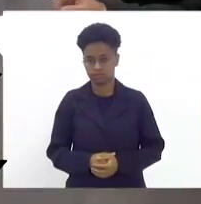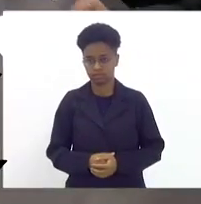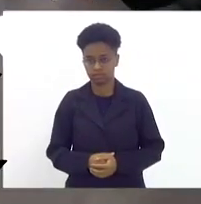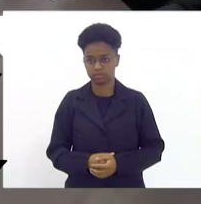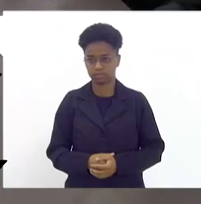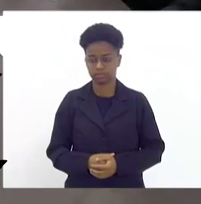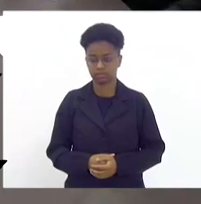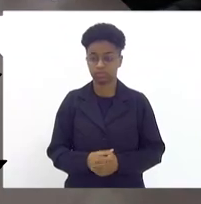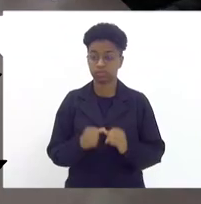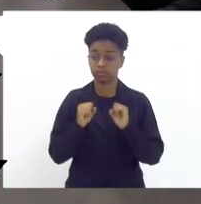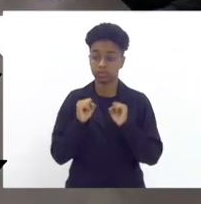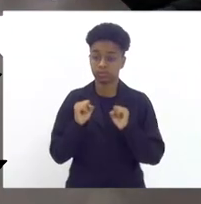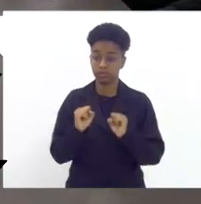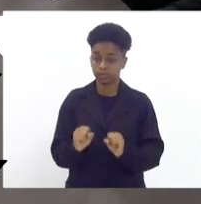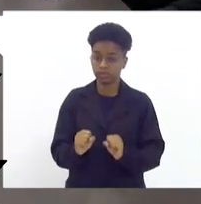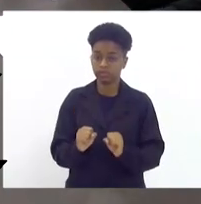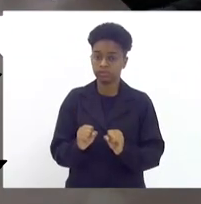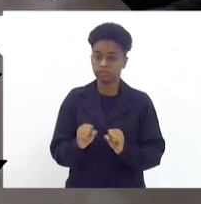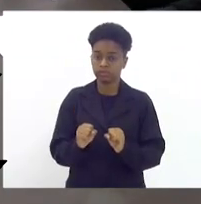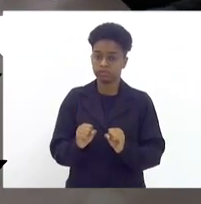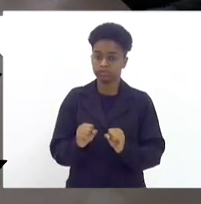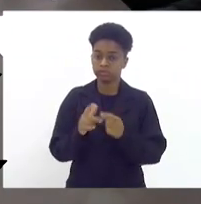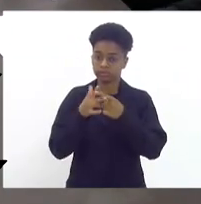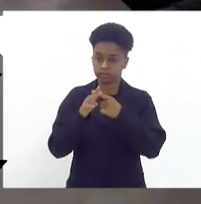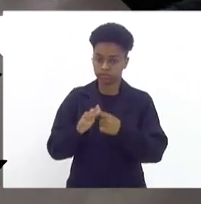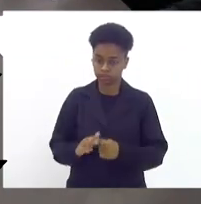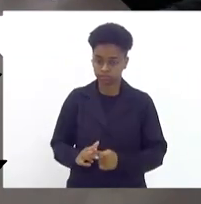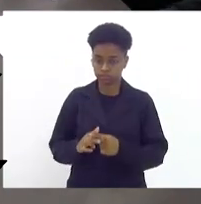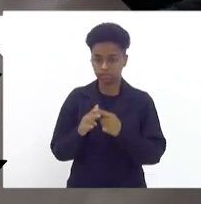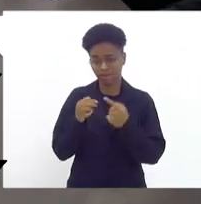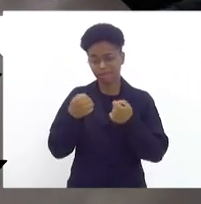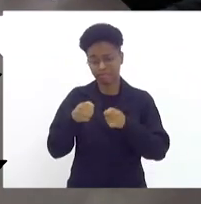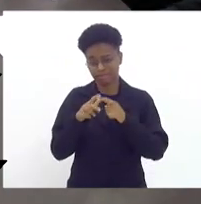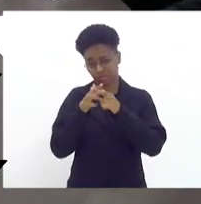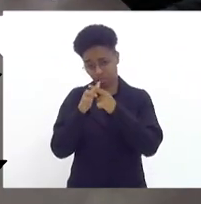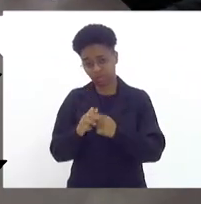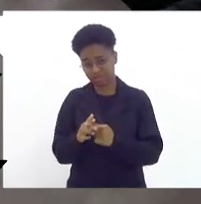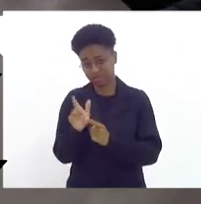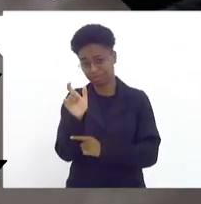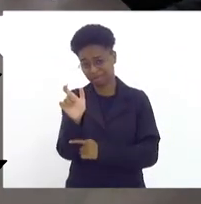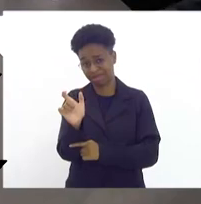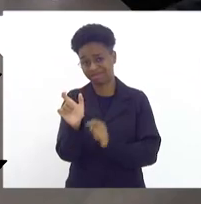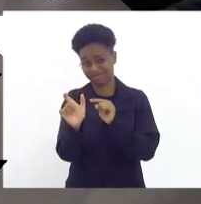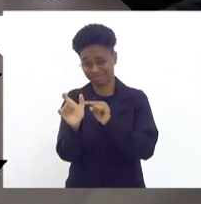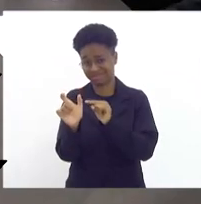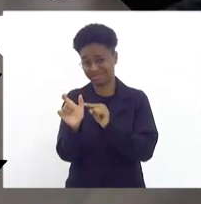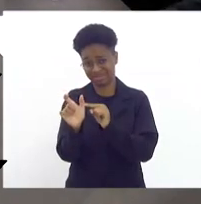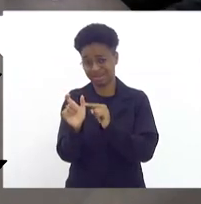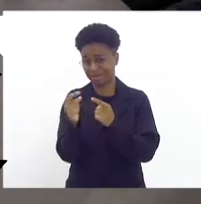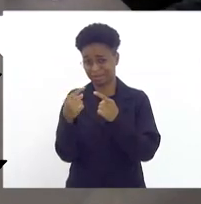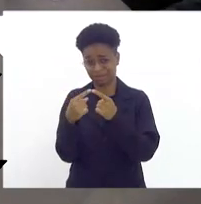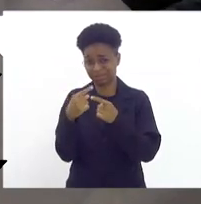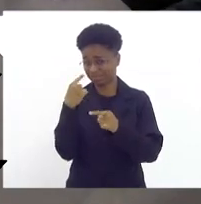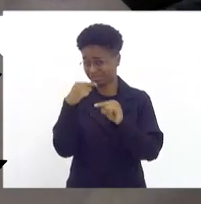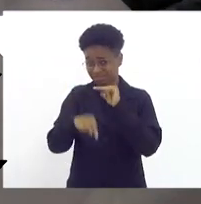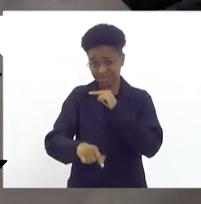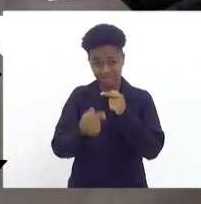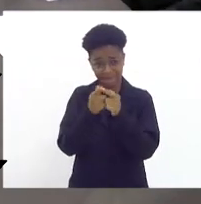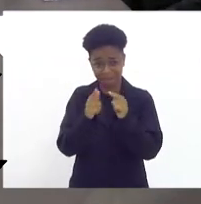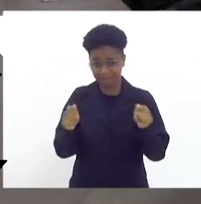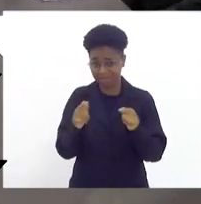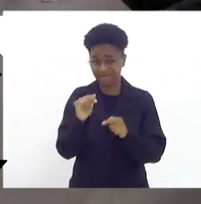Podemos, vamos incluir então... Corrigindo o atentado à gramática, que é essa invasão